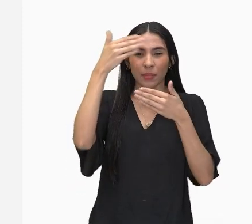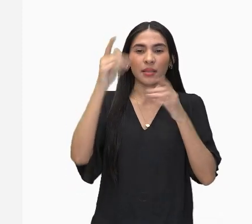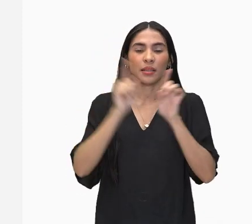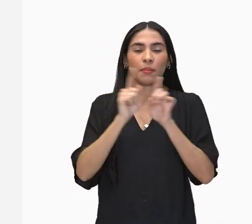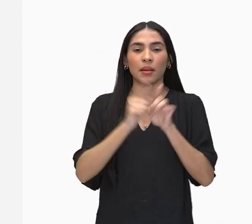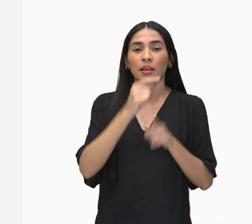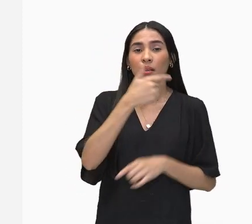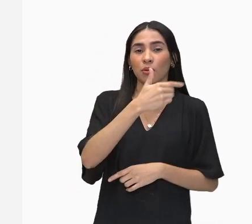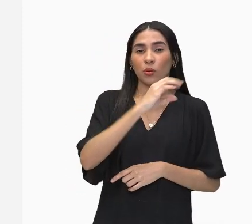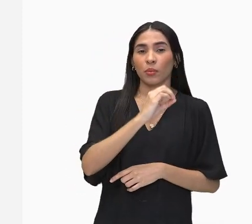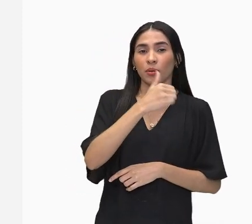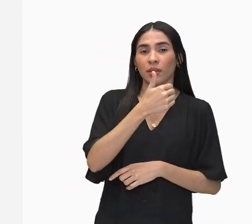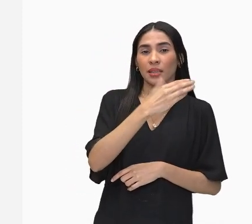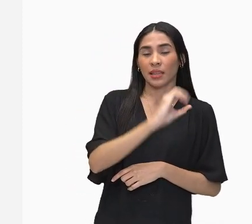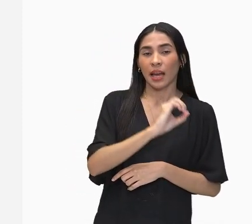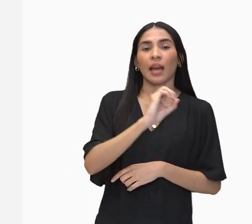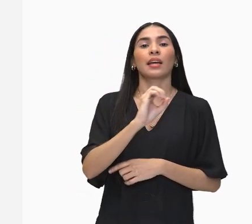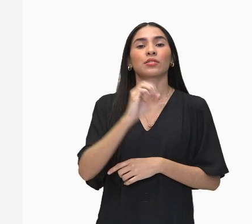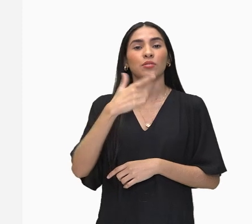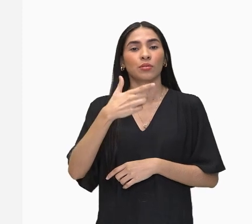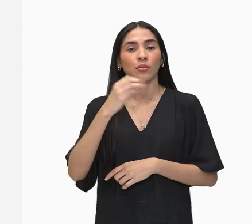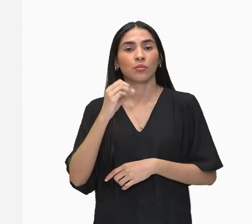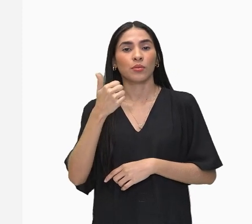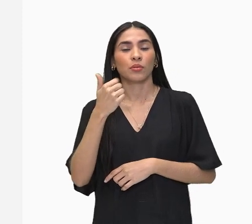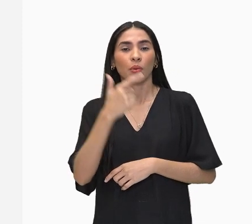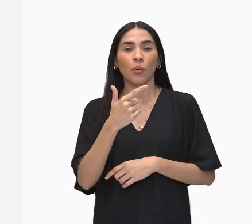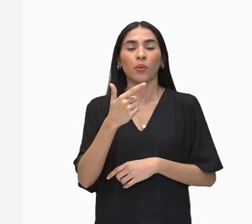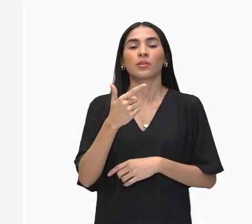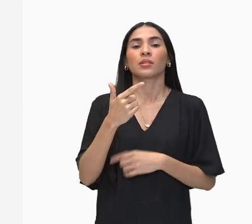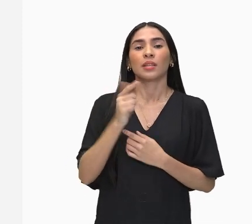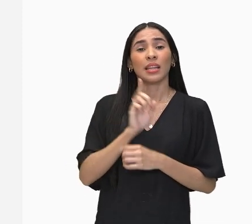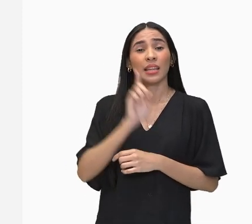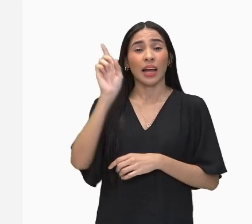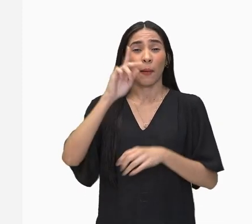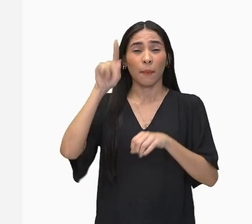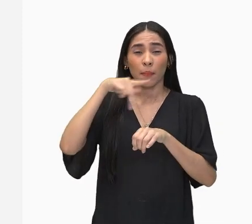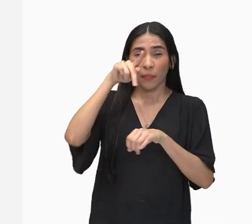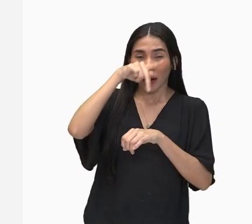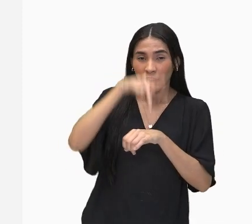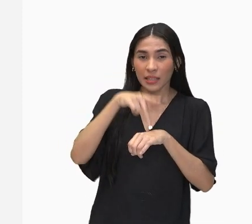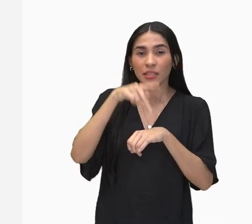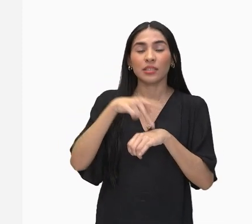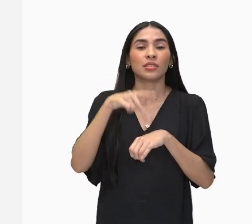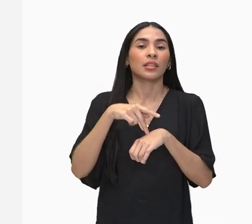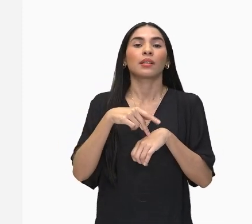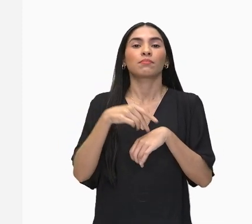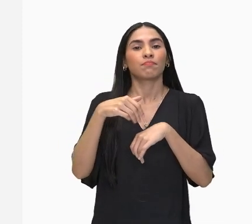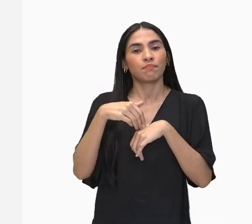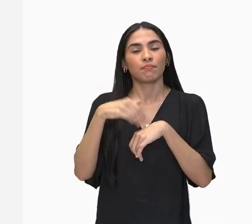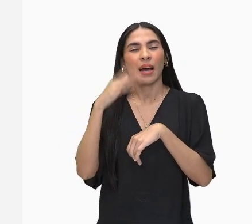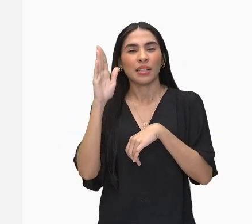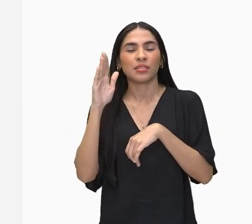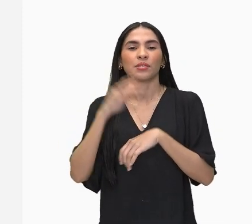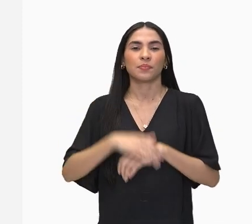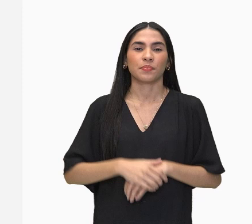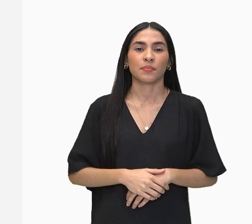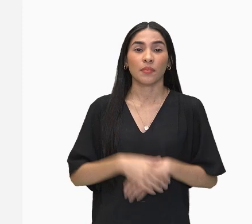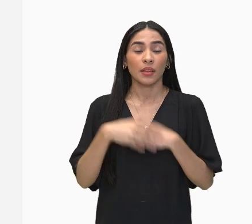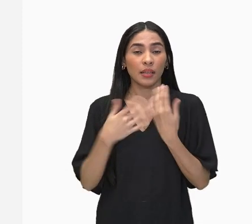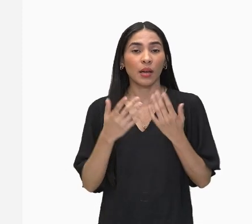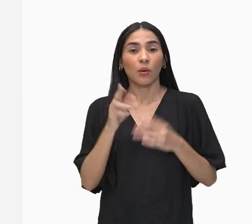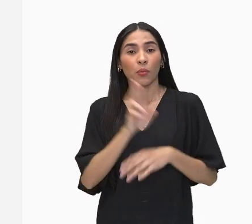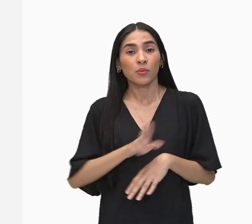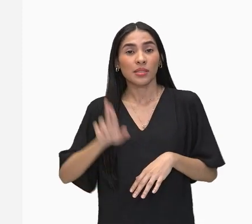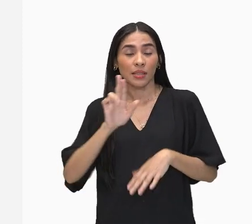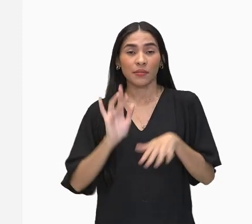2012, com protestos contra ditaduras lá no países do Oriente Médio. Então, através das redes